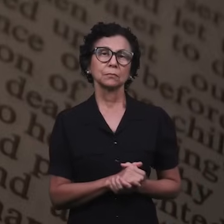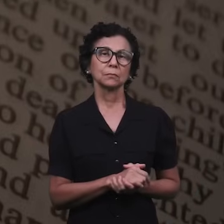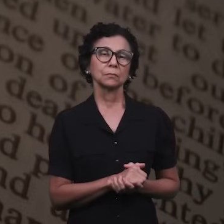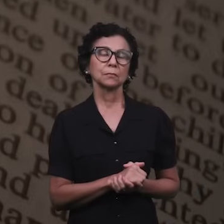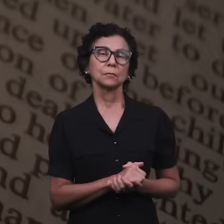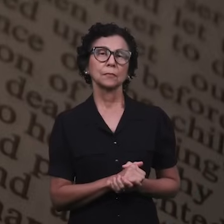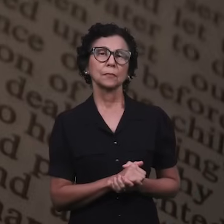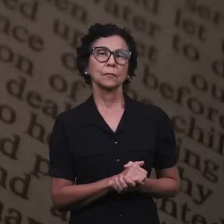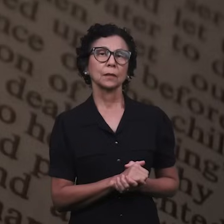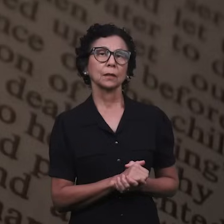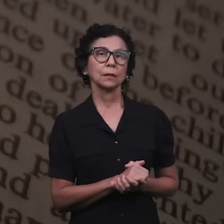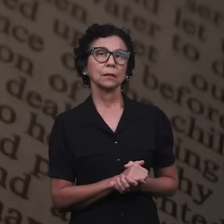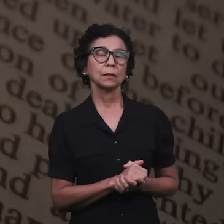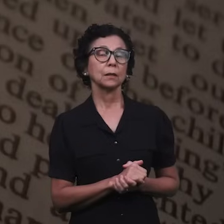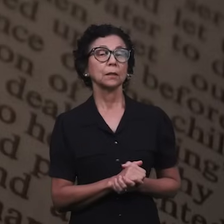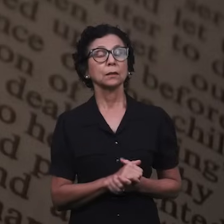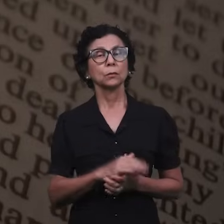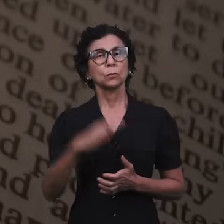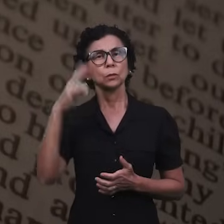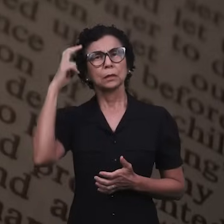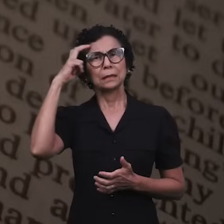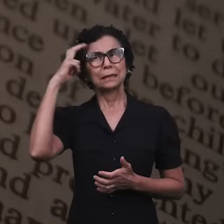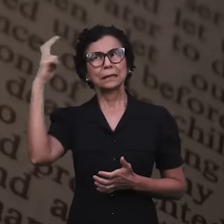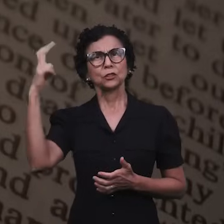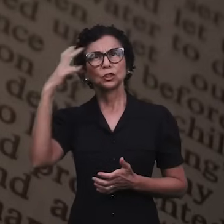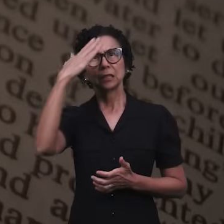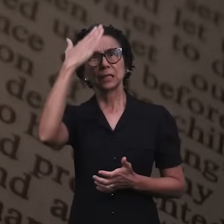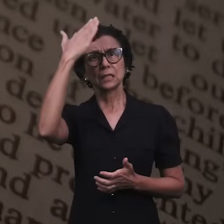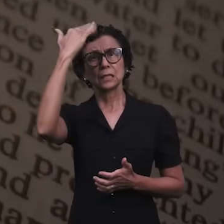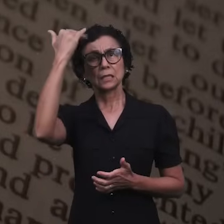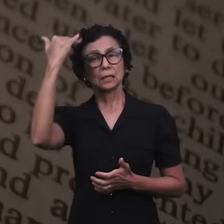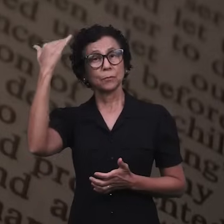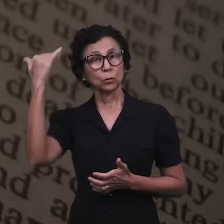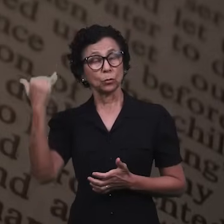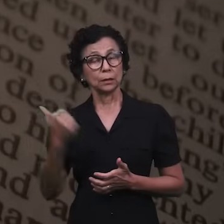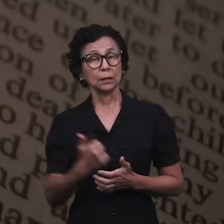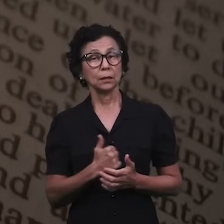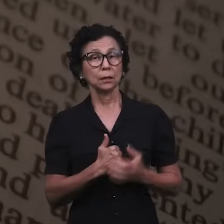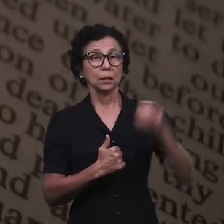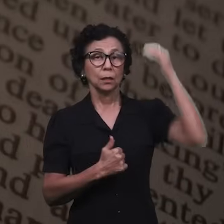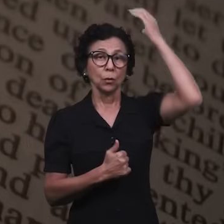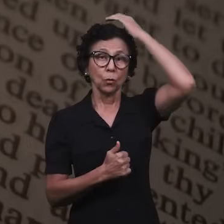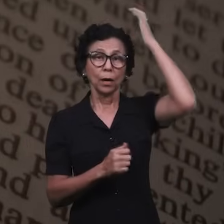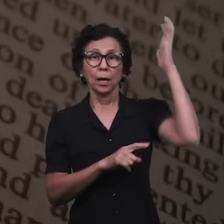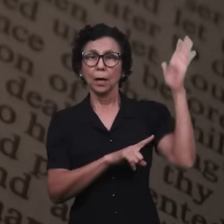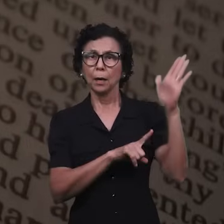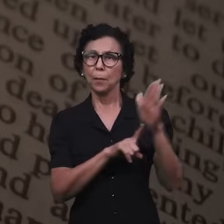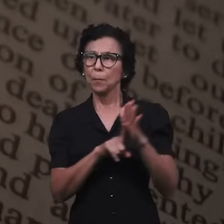matéria de sabedoria e de inteligência, sobre o que o rei lhes fez